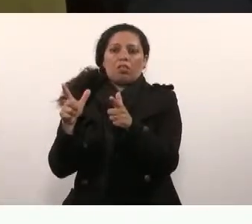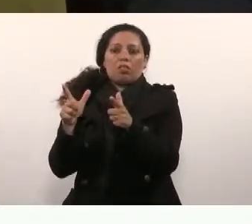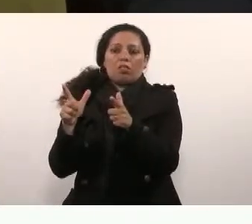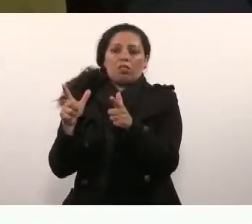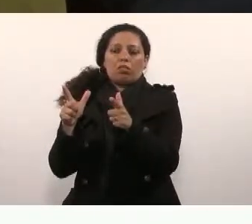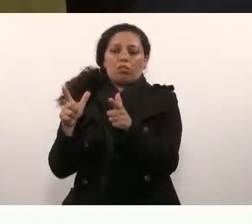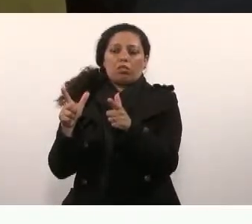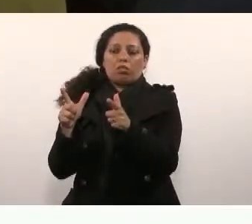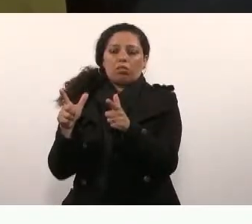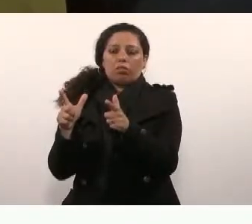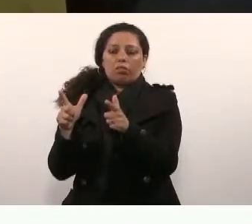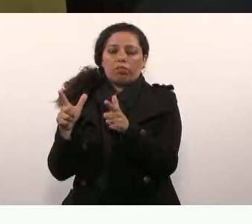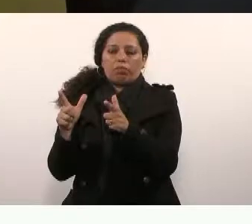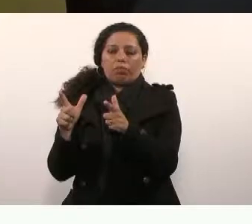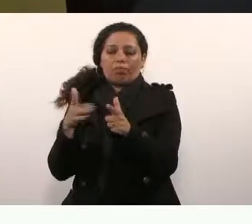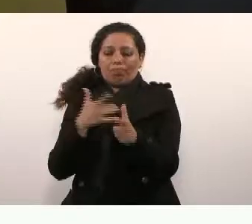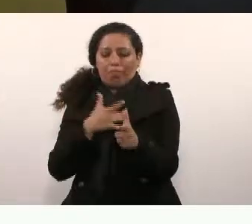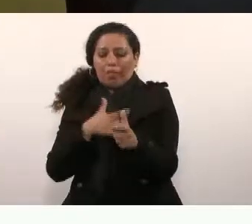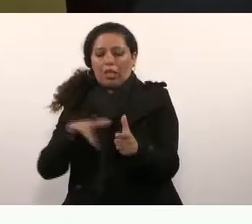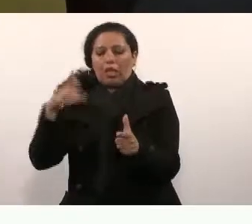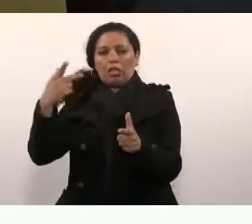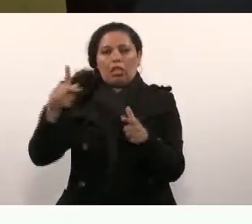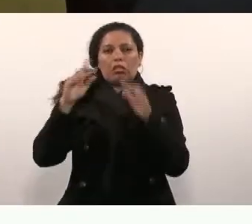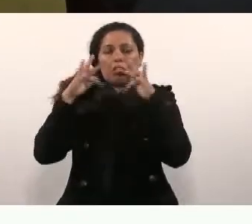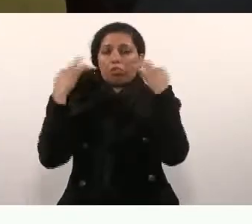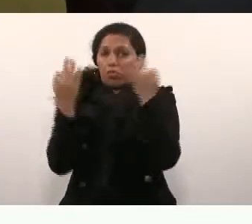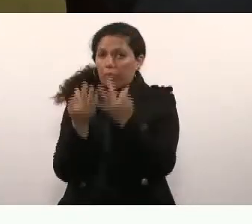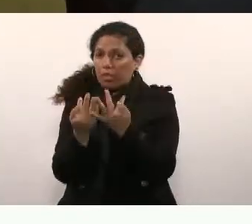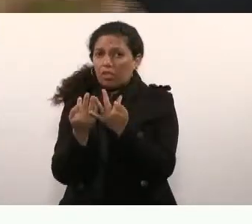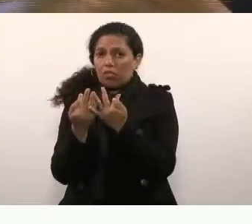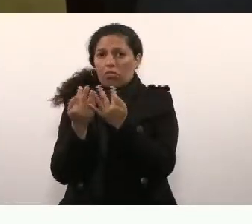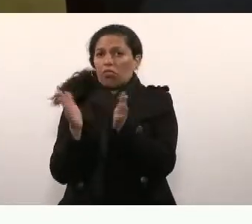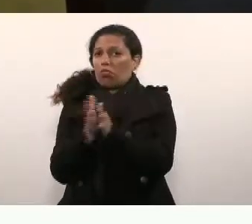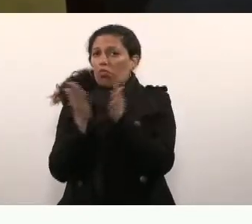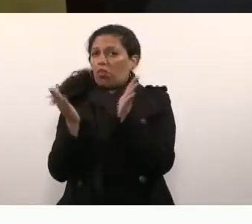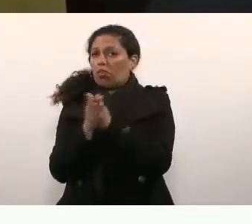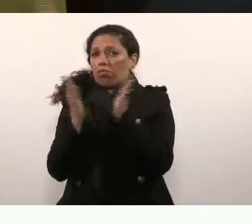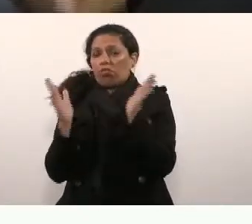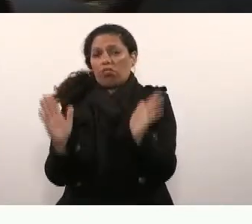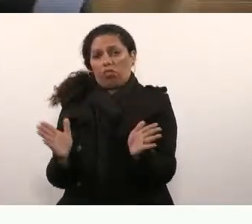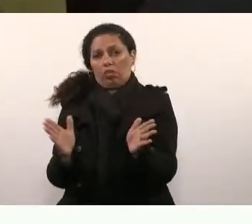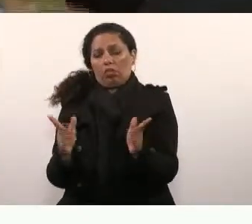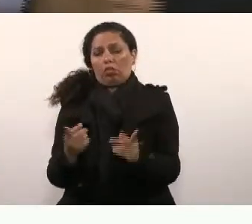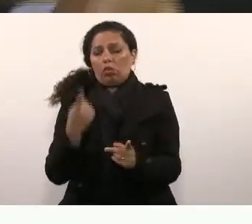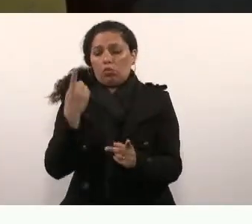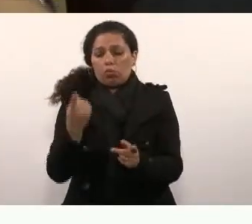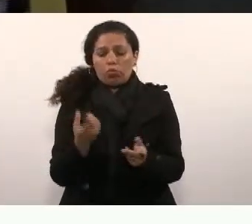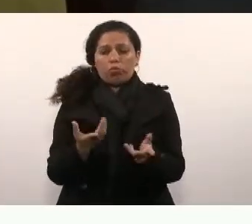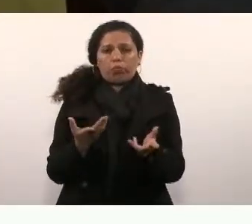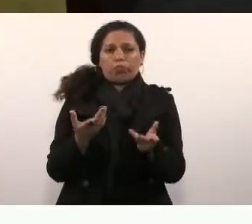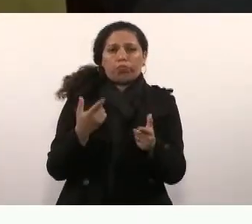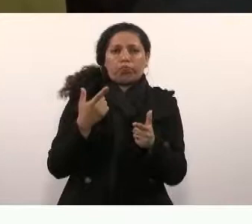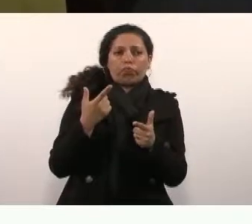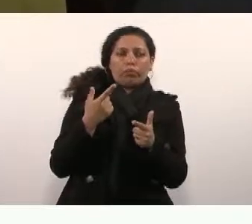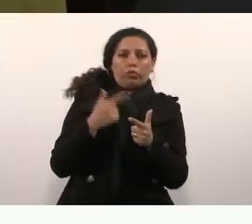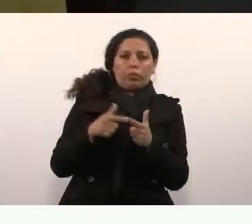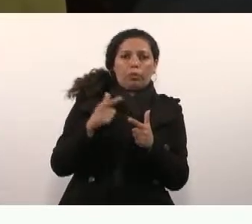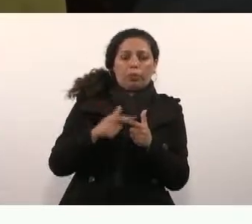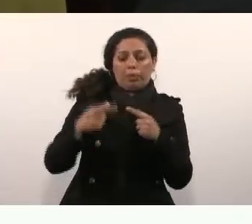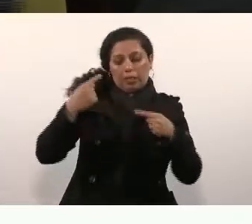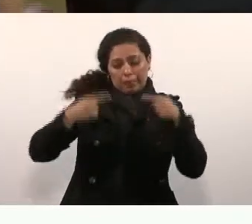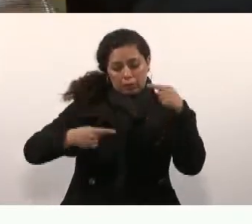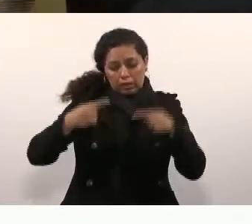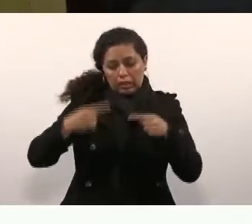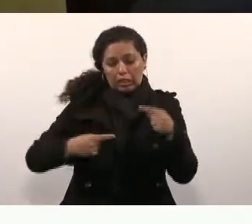pequenos produtores vítimas de 2 ações, uma muito voltada ao populismo de esquerda e outra a um